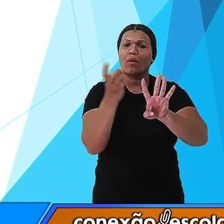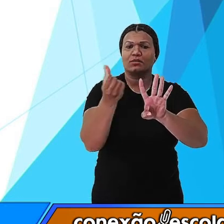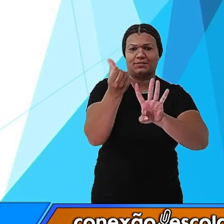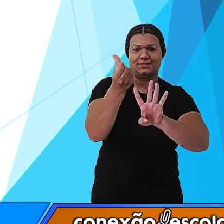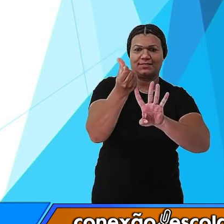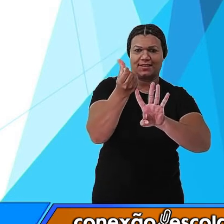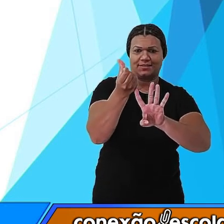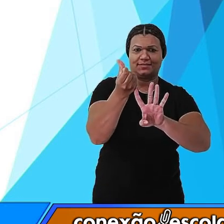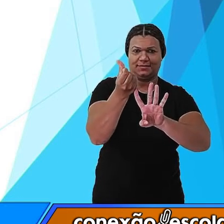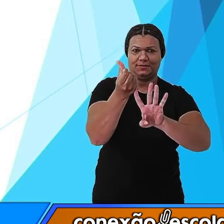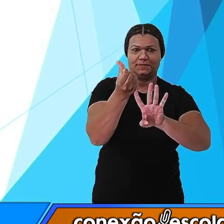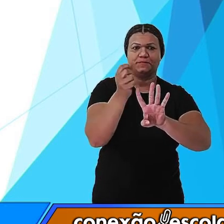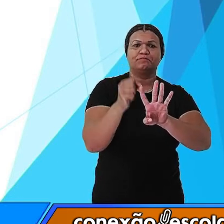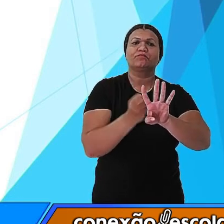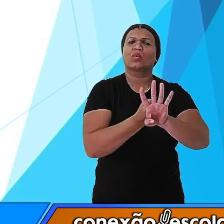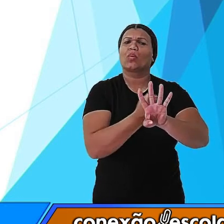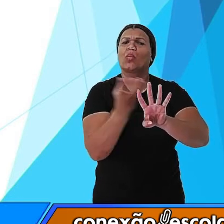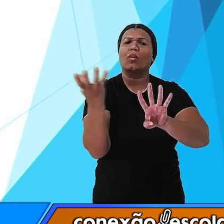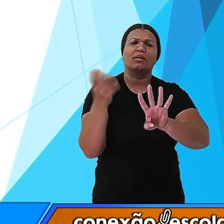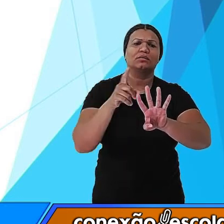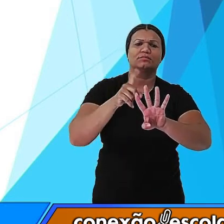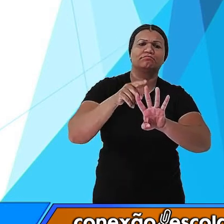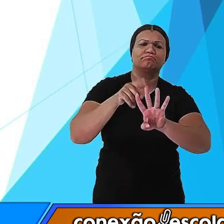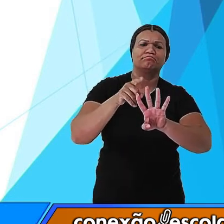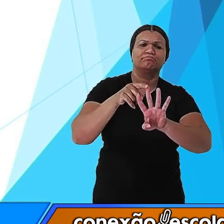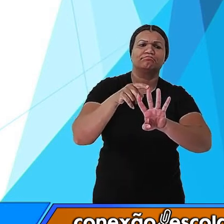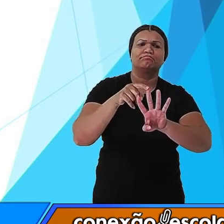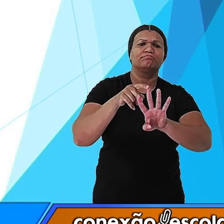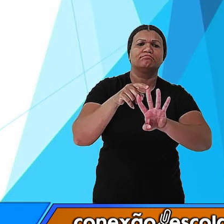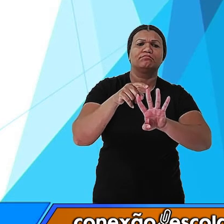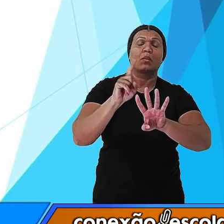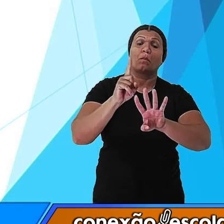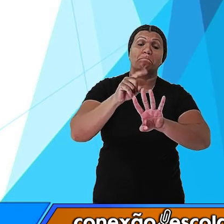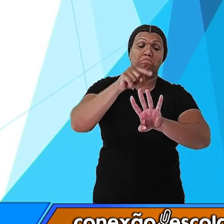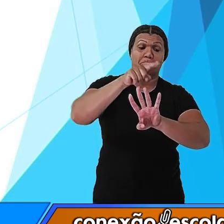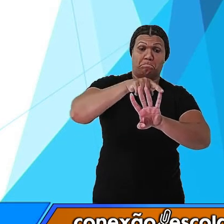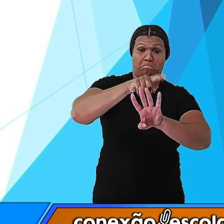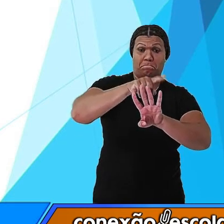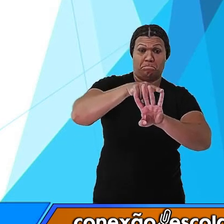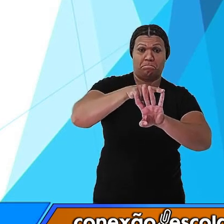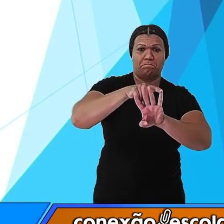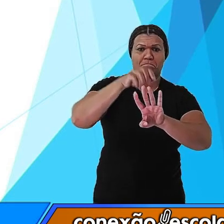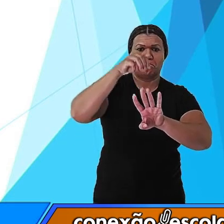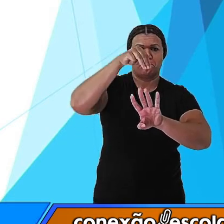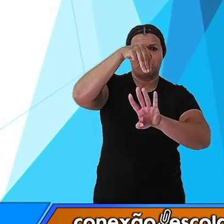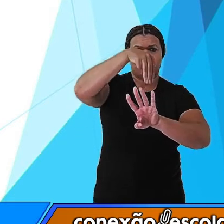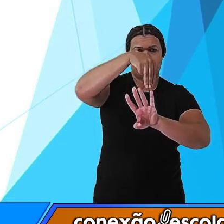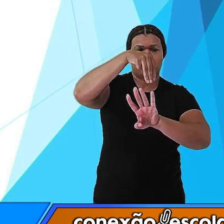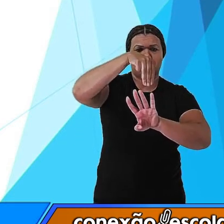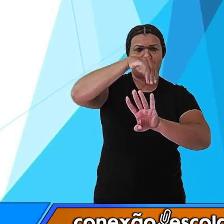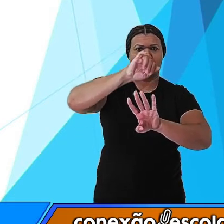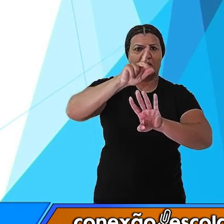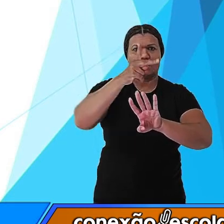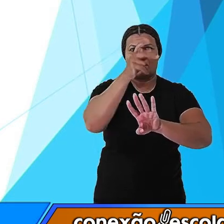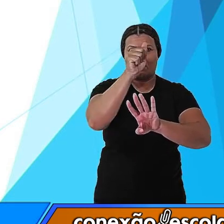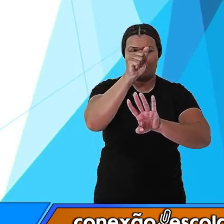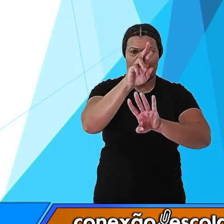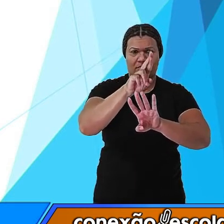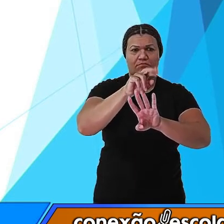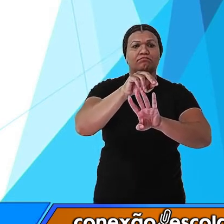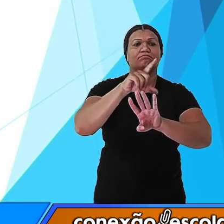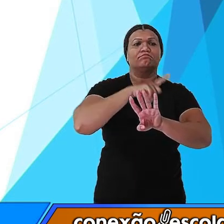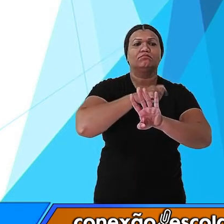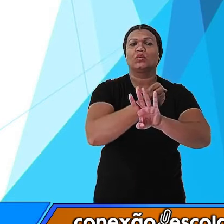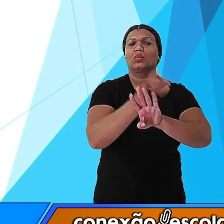6. Quantas unidades de milhar estão representadas? Unidades de